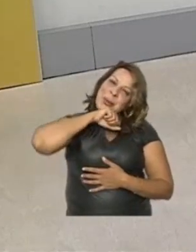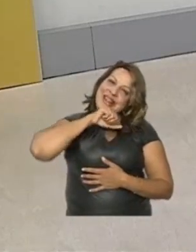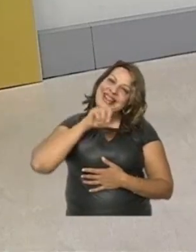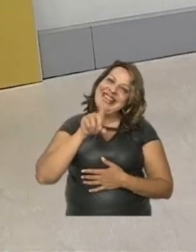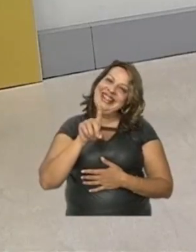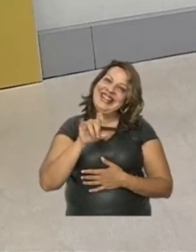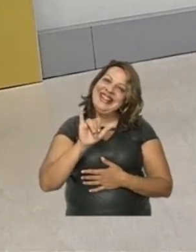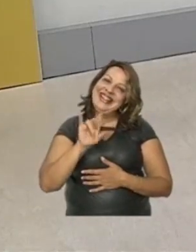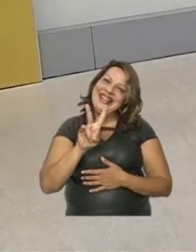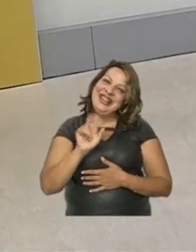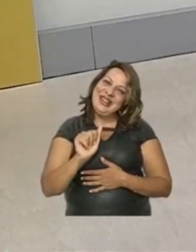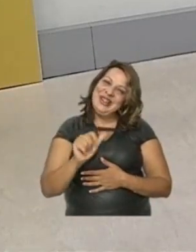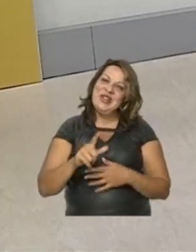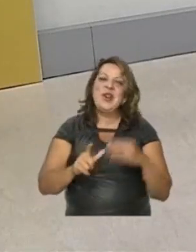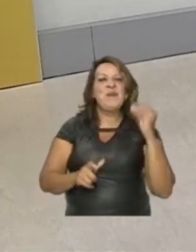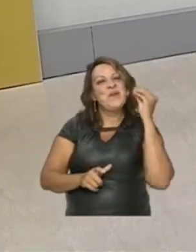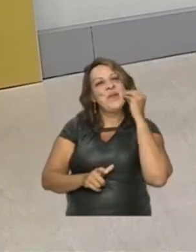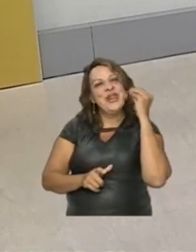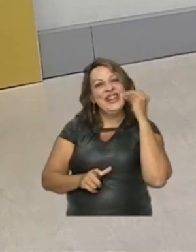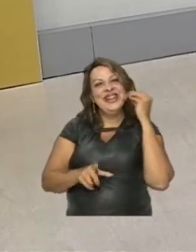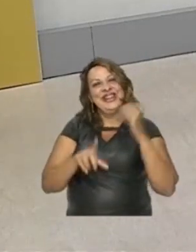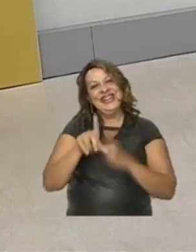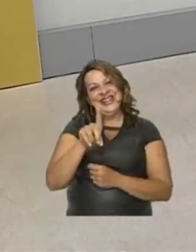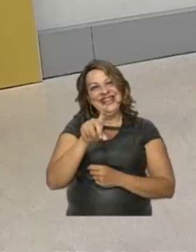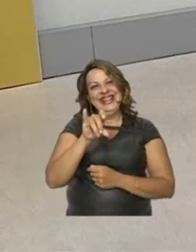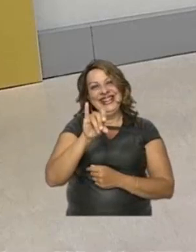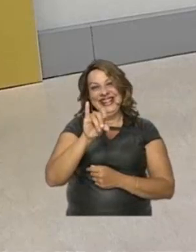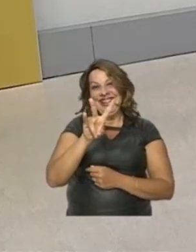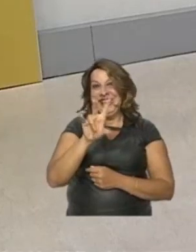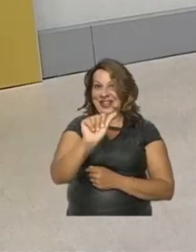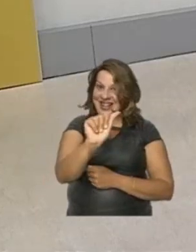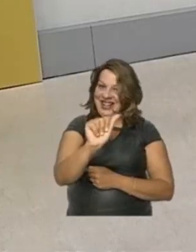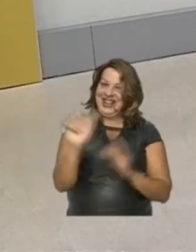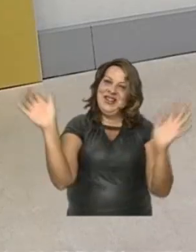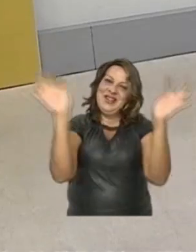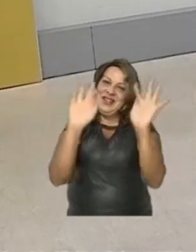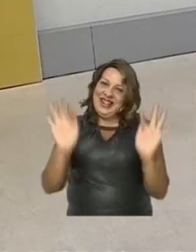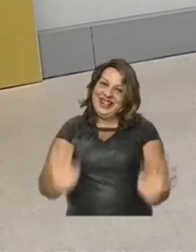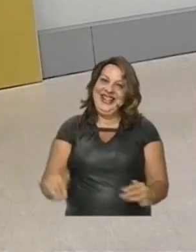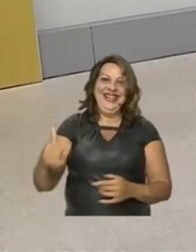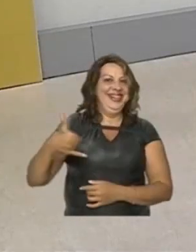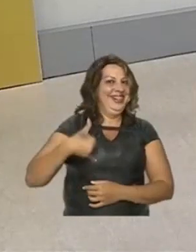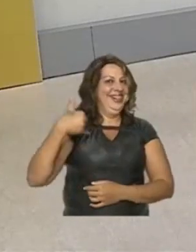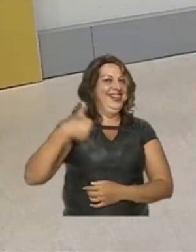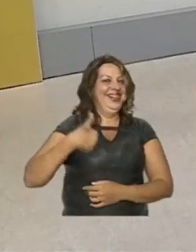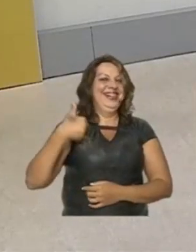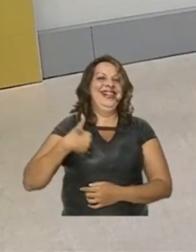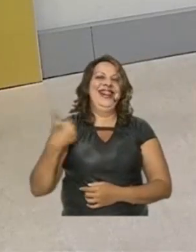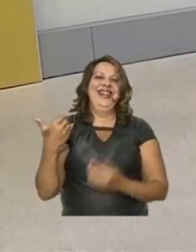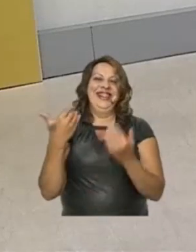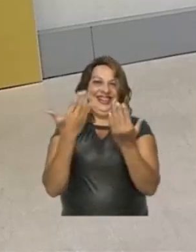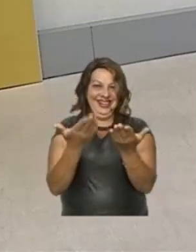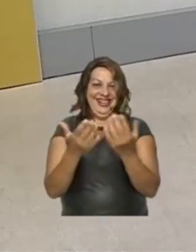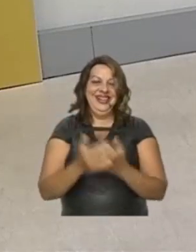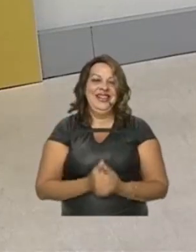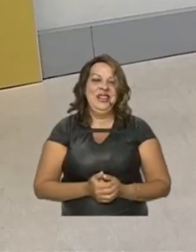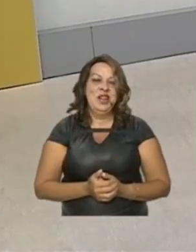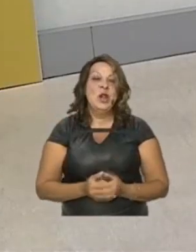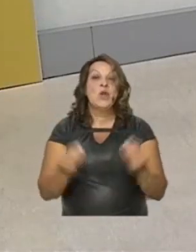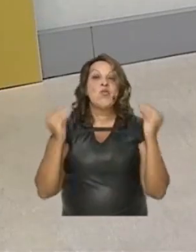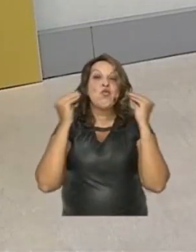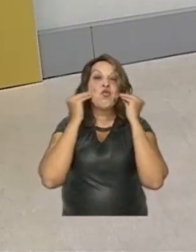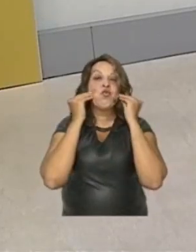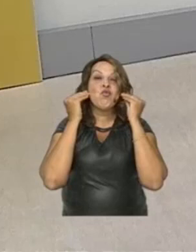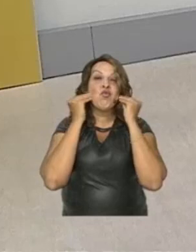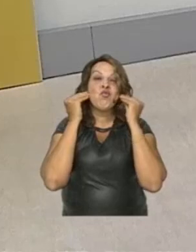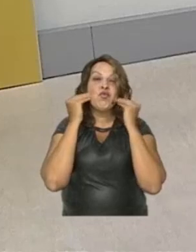olha, Nilda. Olha, um beijão! É, dona Feliz Diva. Aniversário! Ó, mandar um beijão